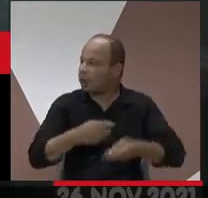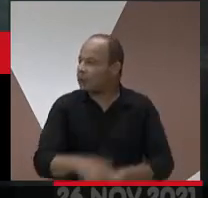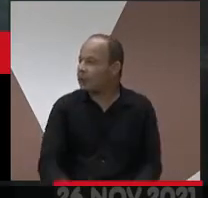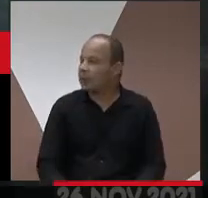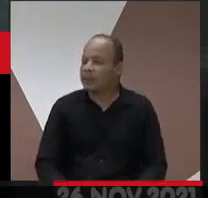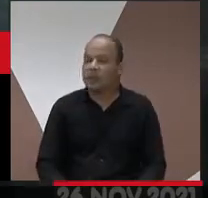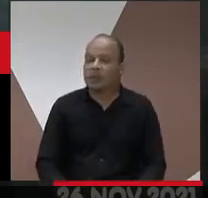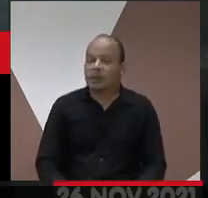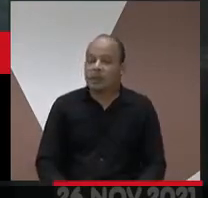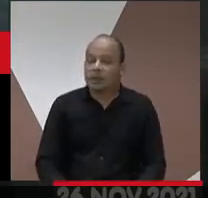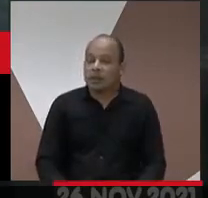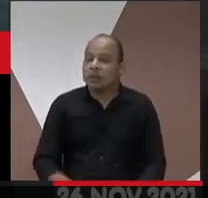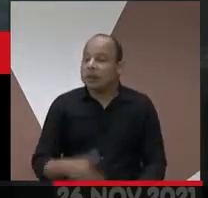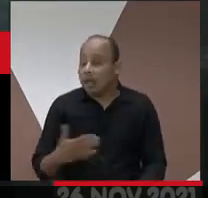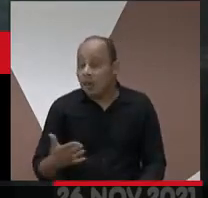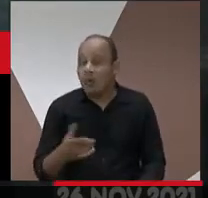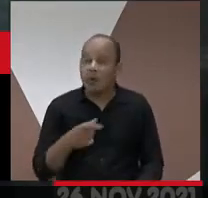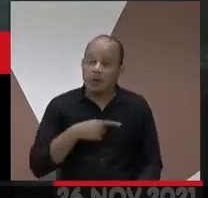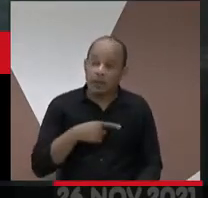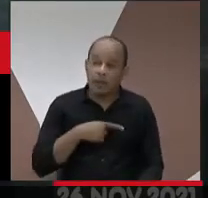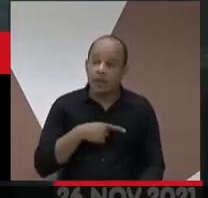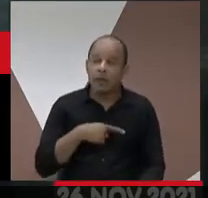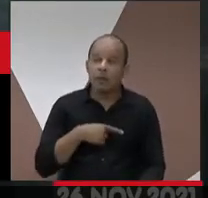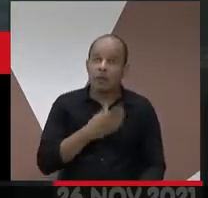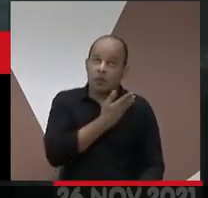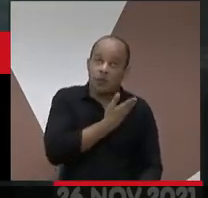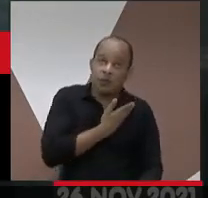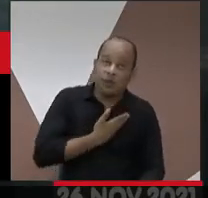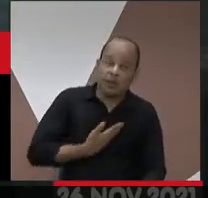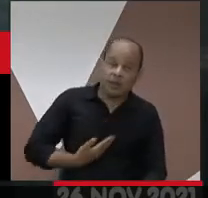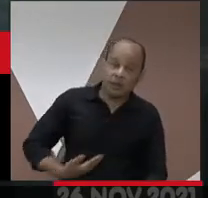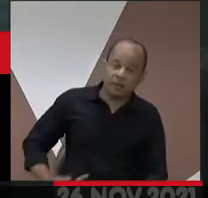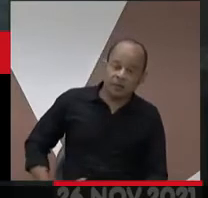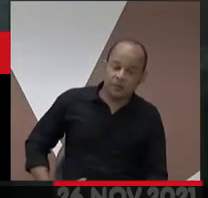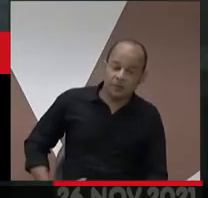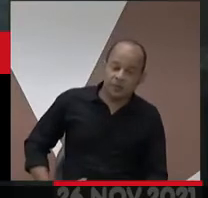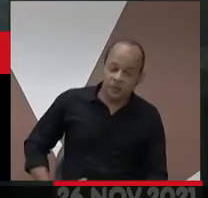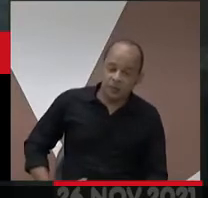se define novo, né, e veio para